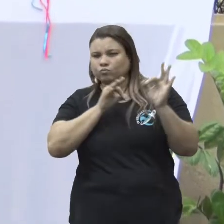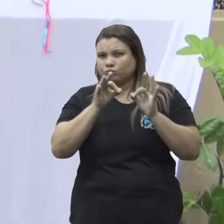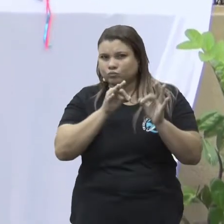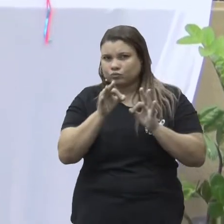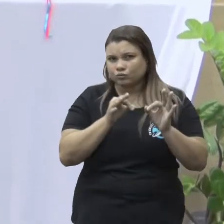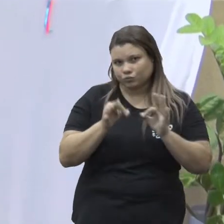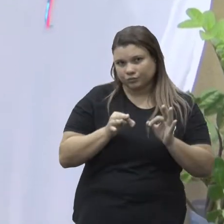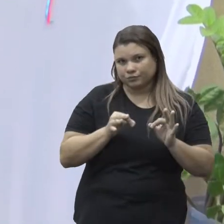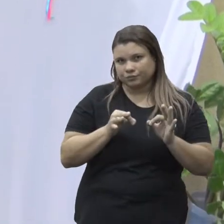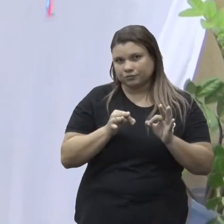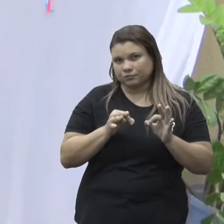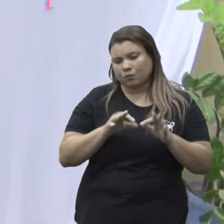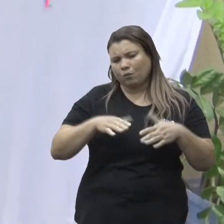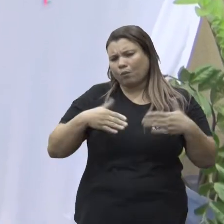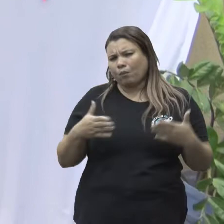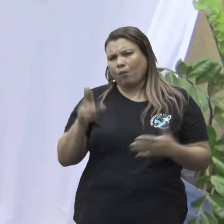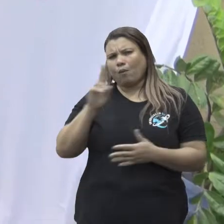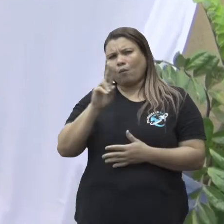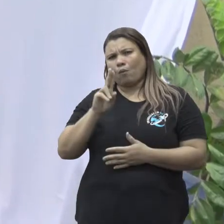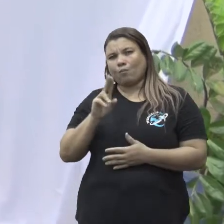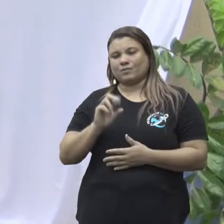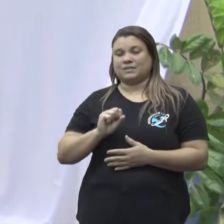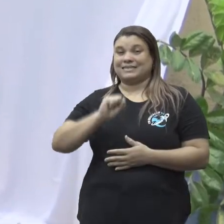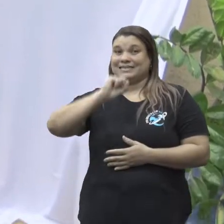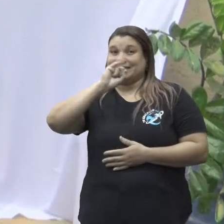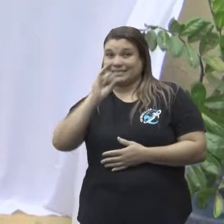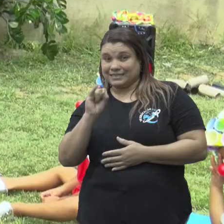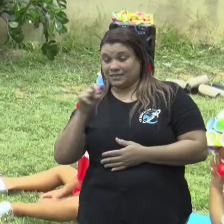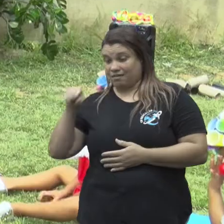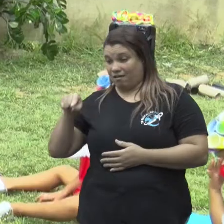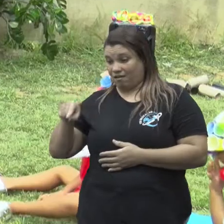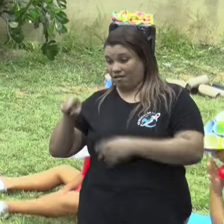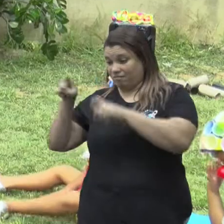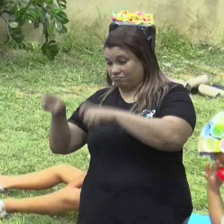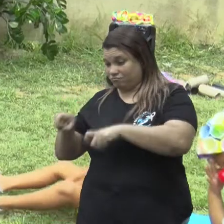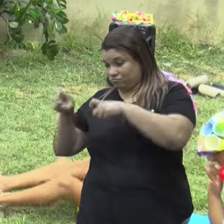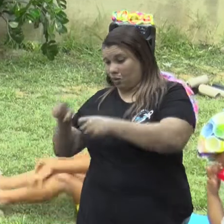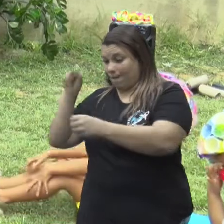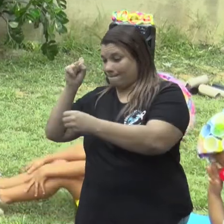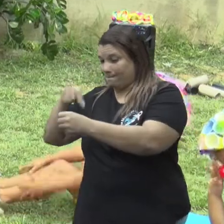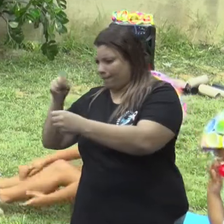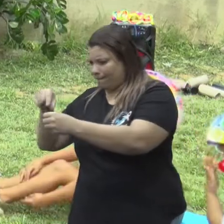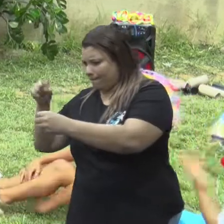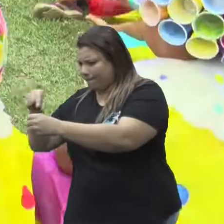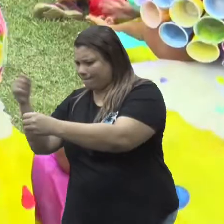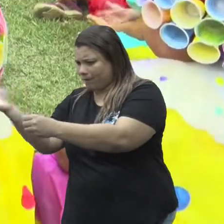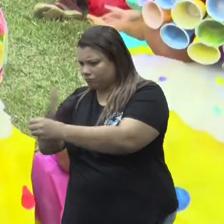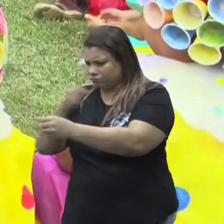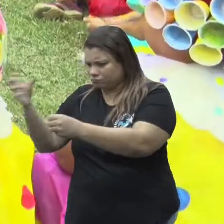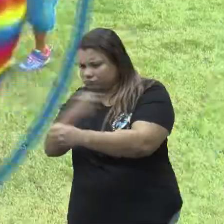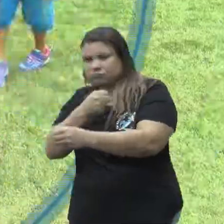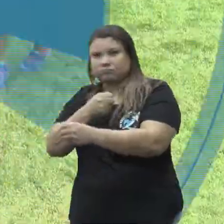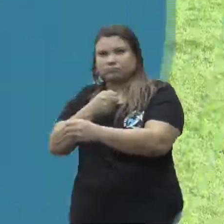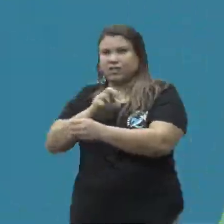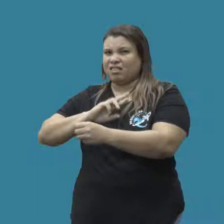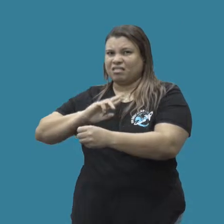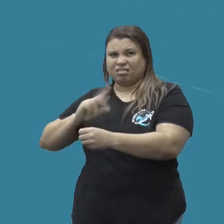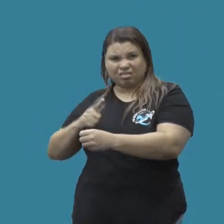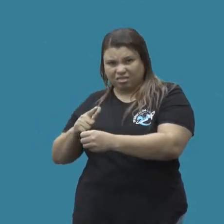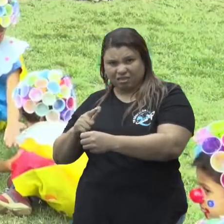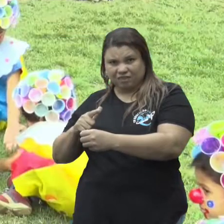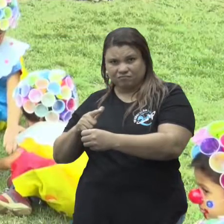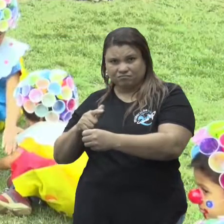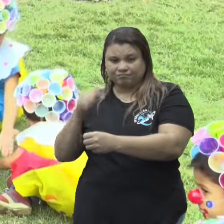Campo Não Planta, a Cidade Não Janta. Teve contação de história, brincadeira e música.